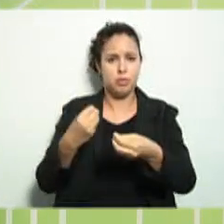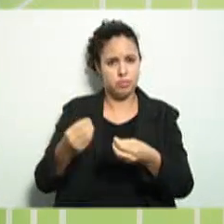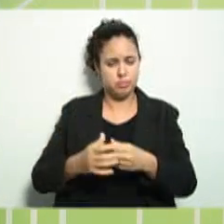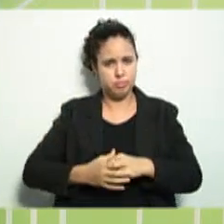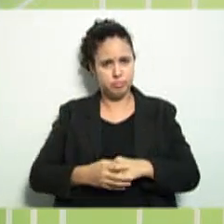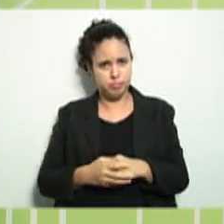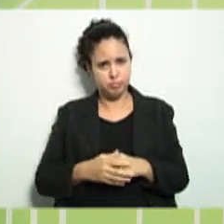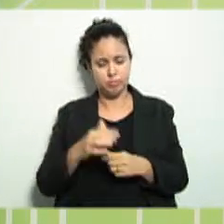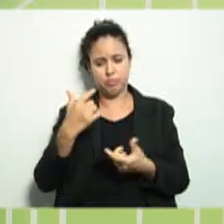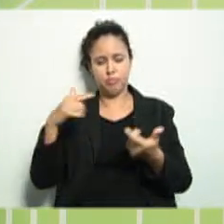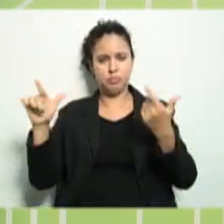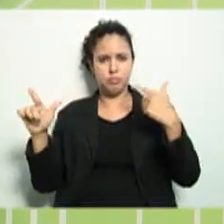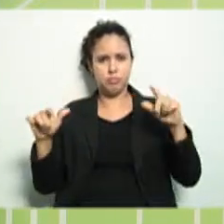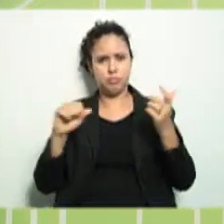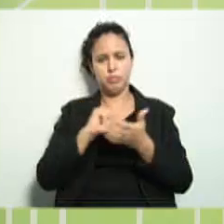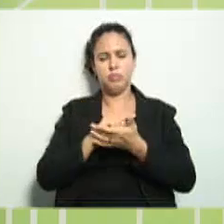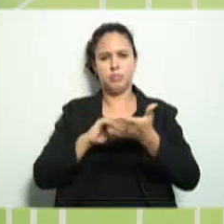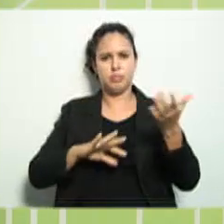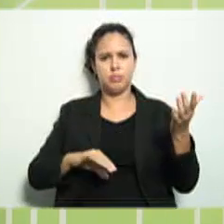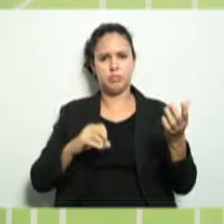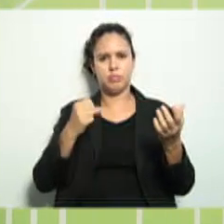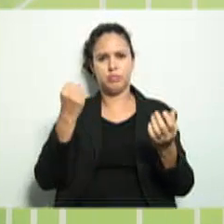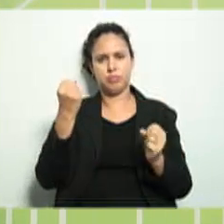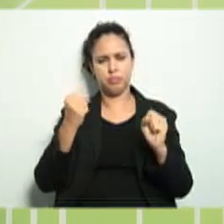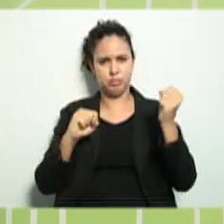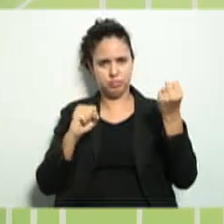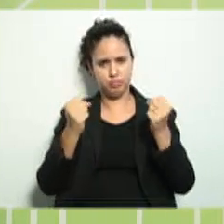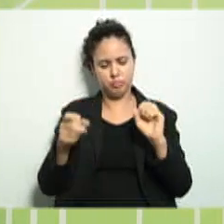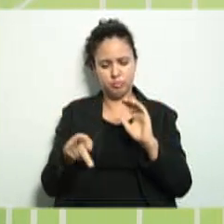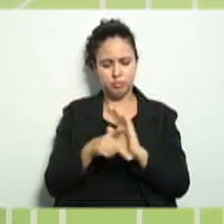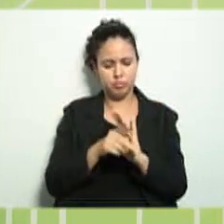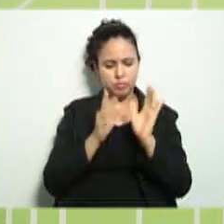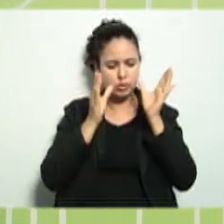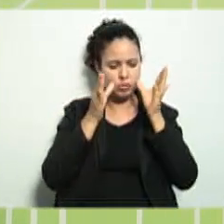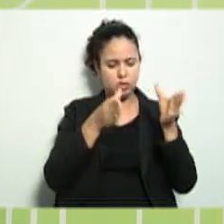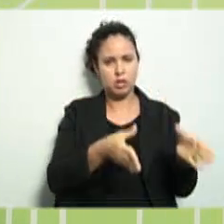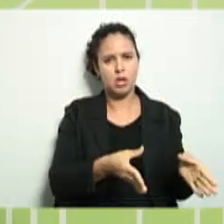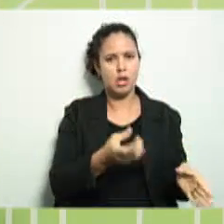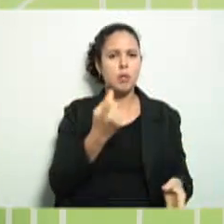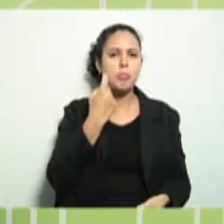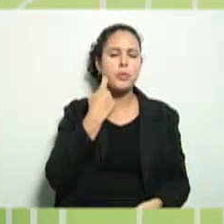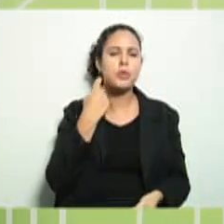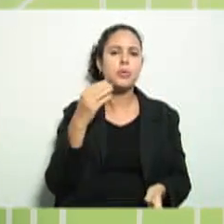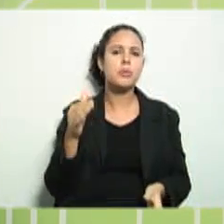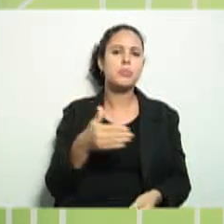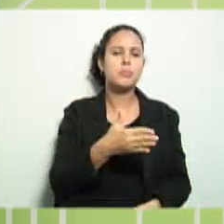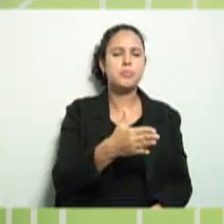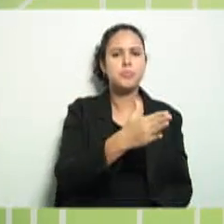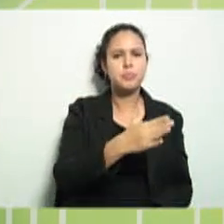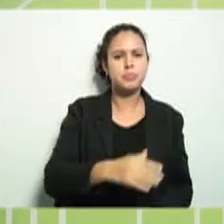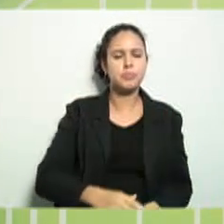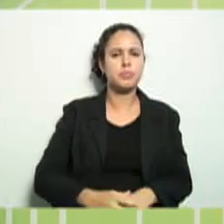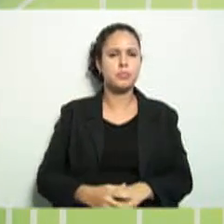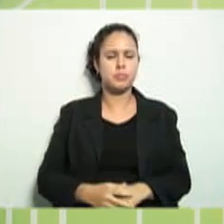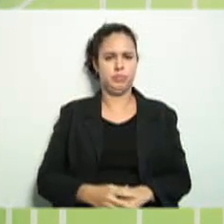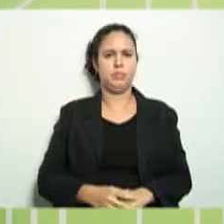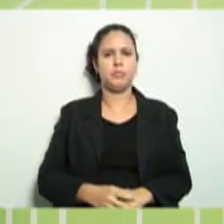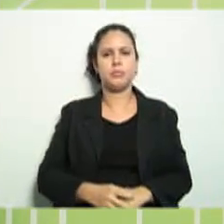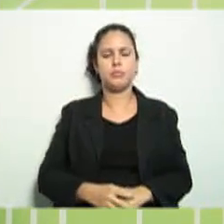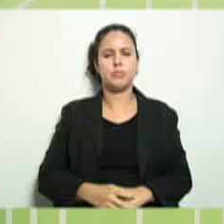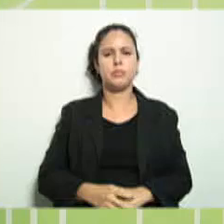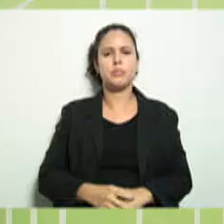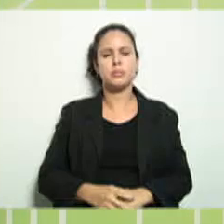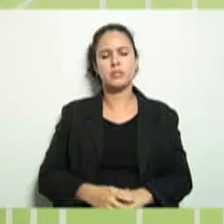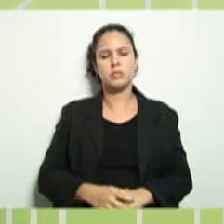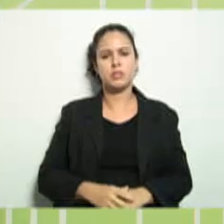Outras atividades industriais ligadas à pecuária, outras atividades industriais ligadas à produção de frutas,